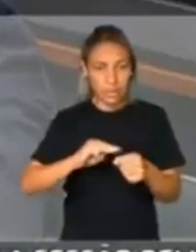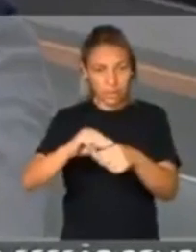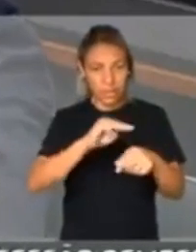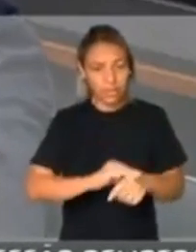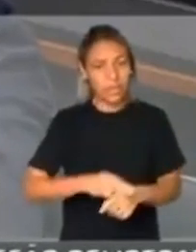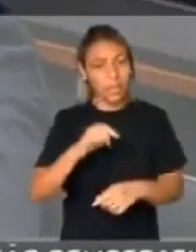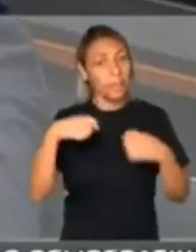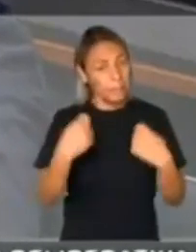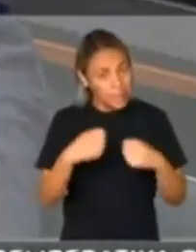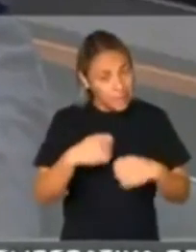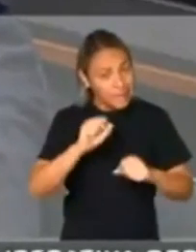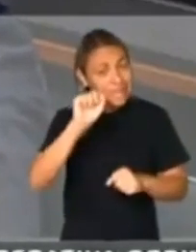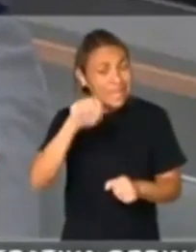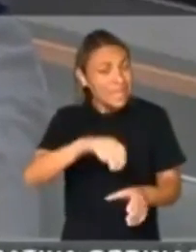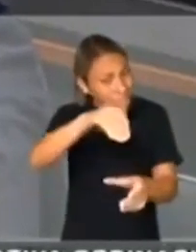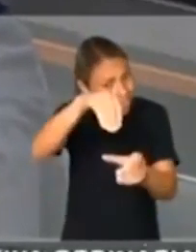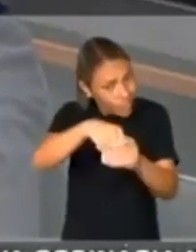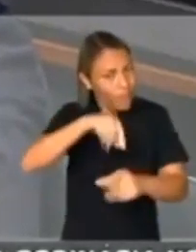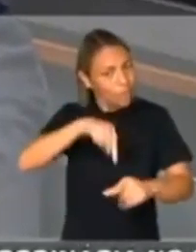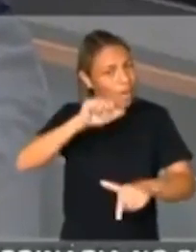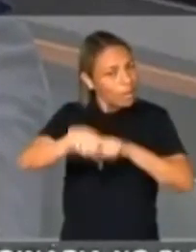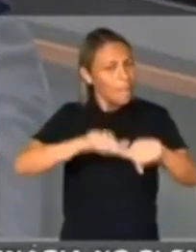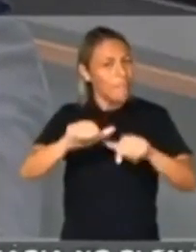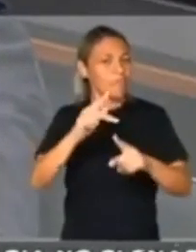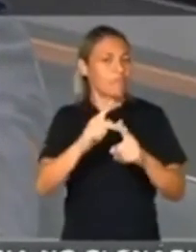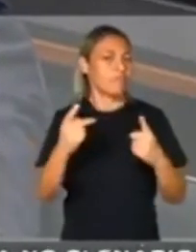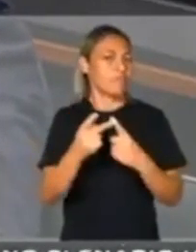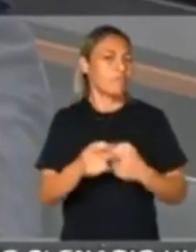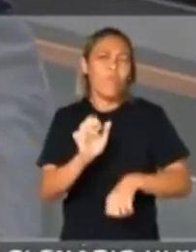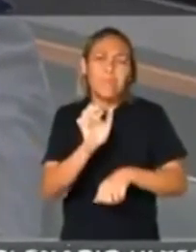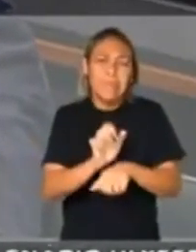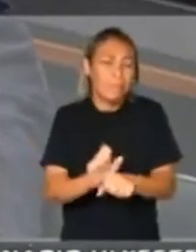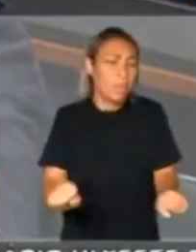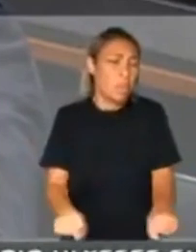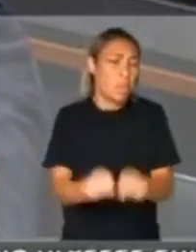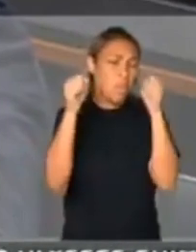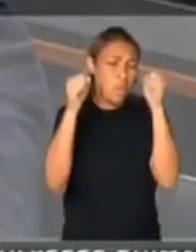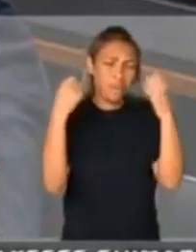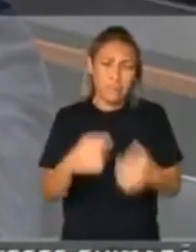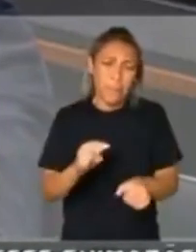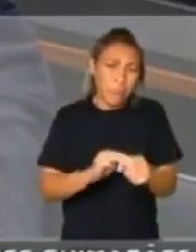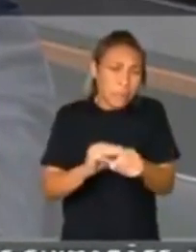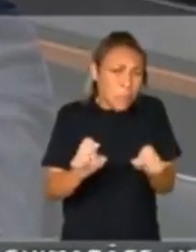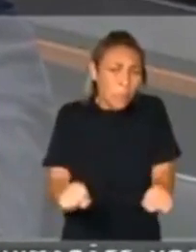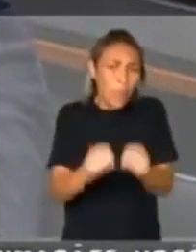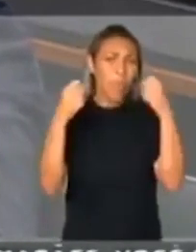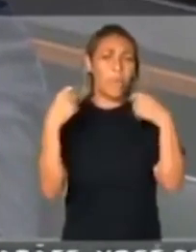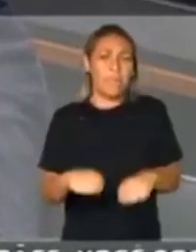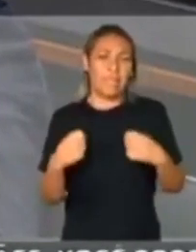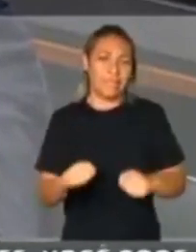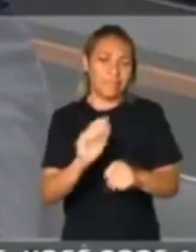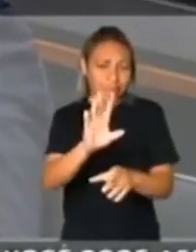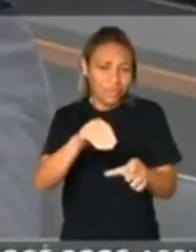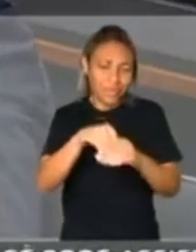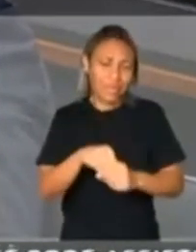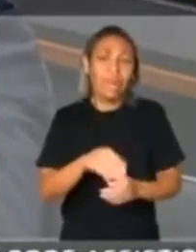deveriam sim estar incluídos na reforma previdenciária. Os estados estão mais quebrados que a União, os municípios estão mais quebrados que a União. Muito em breve